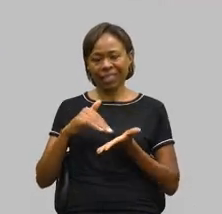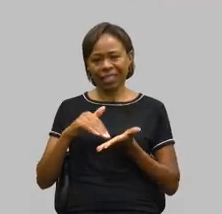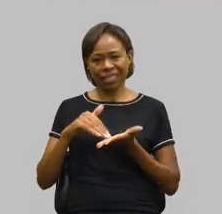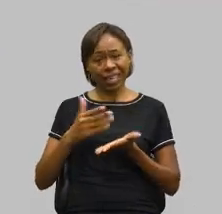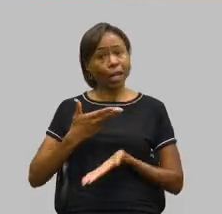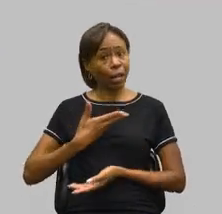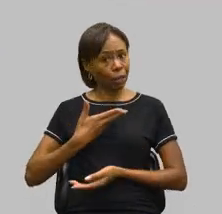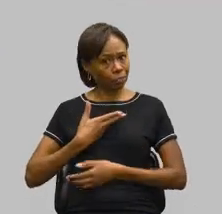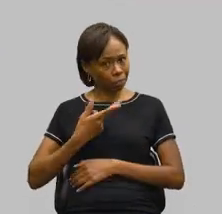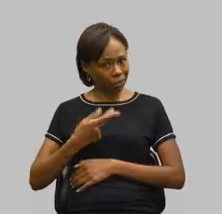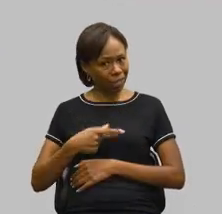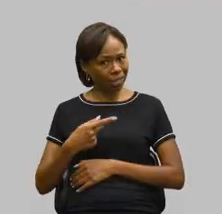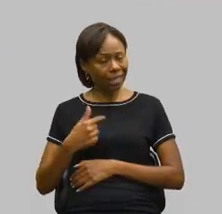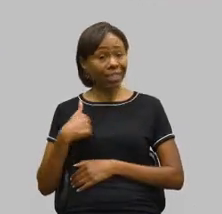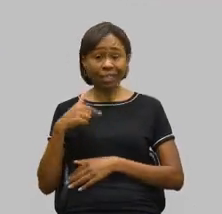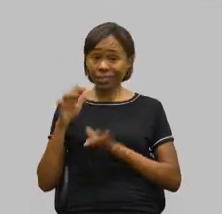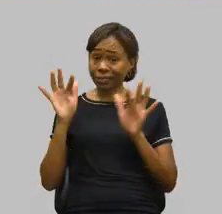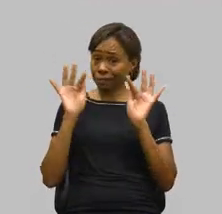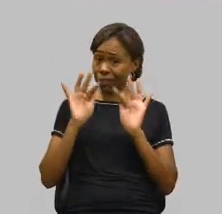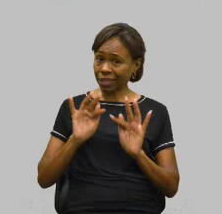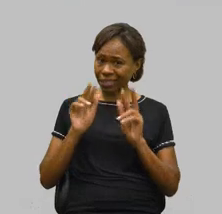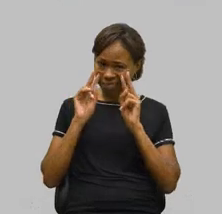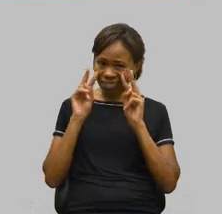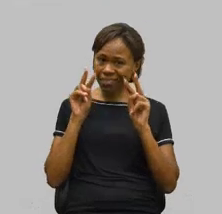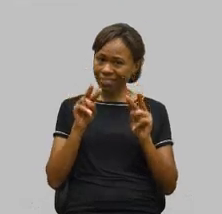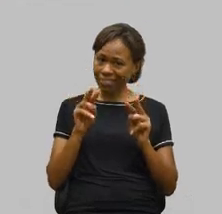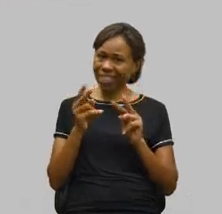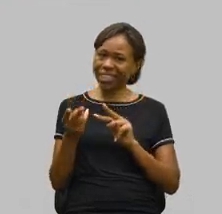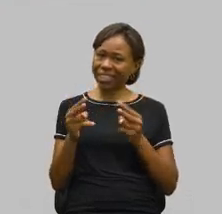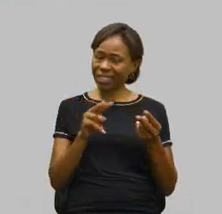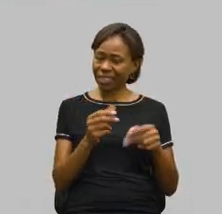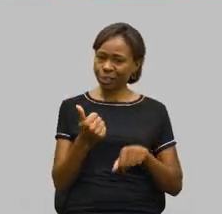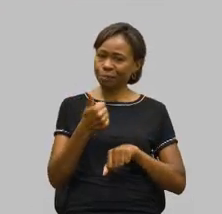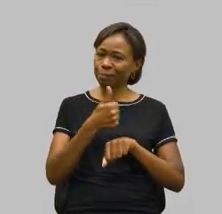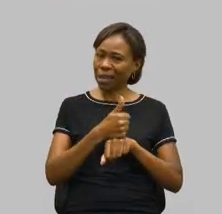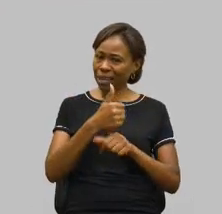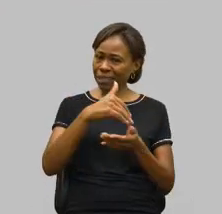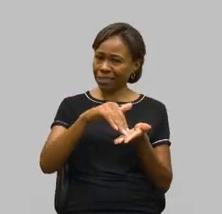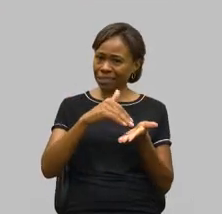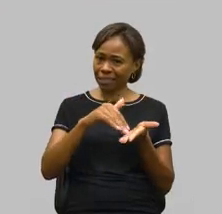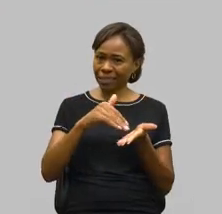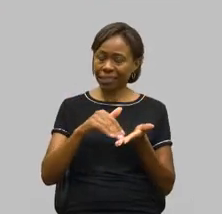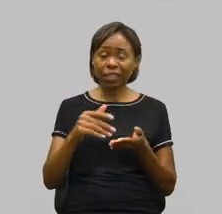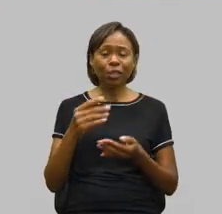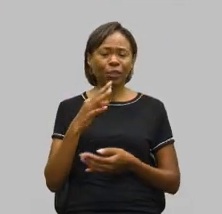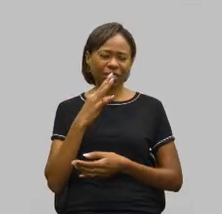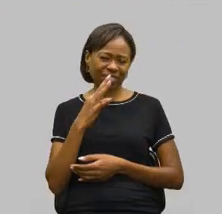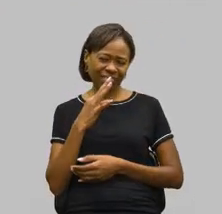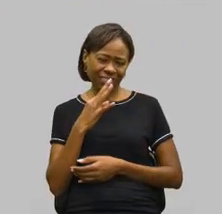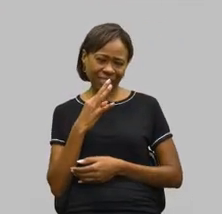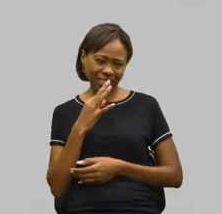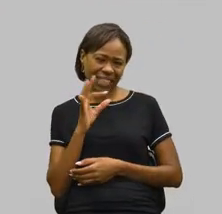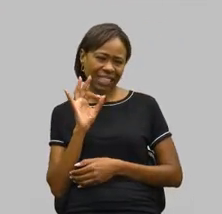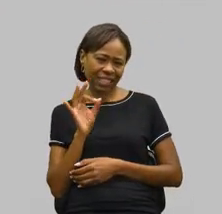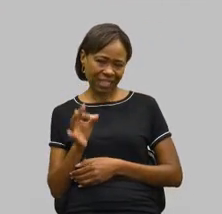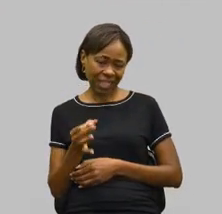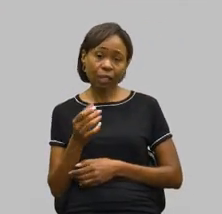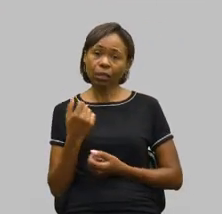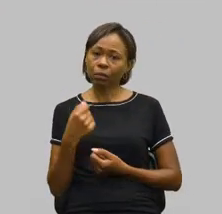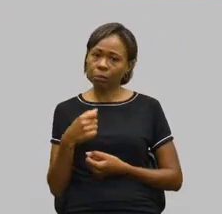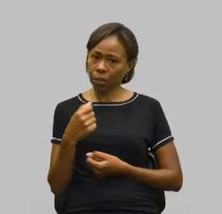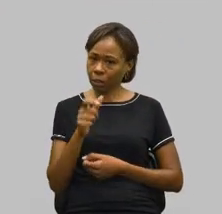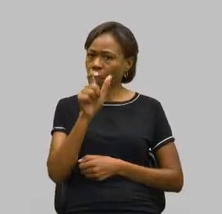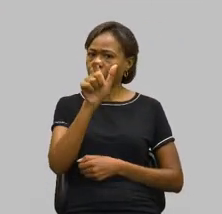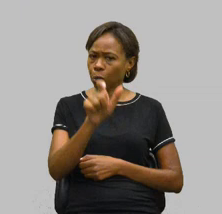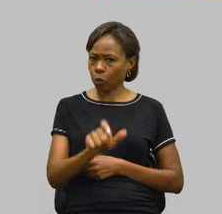a gente fica muito feliz de fato de tiver nessa pasta e até porque a gente conhece de fato que precisa de uma pessoa sensível